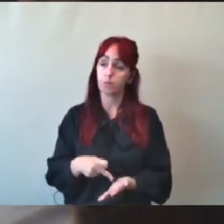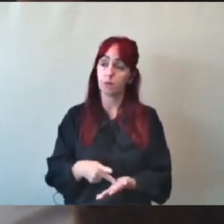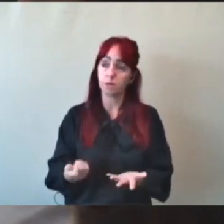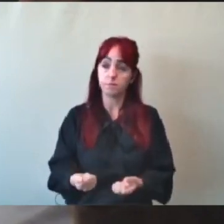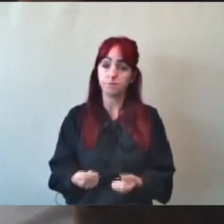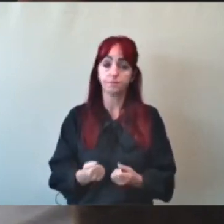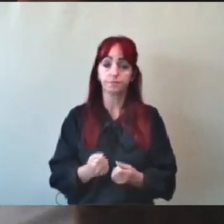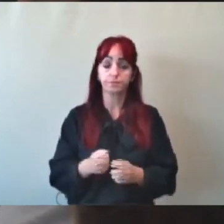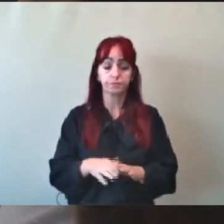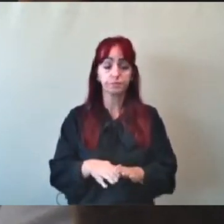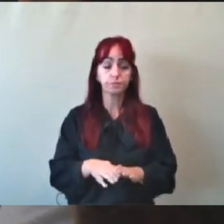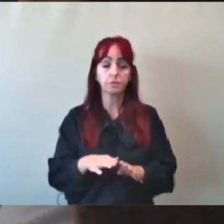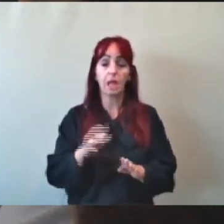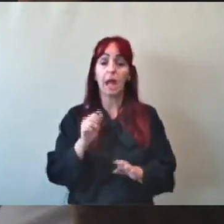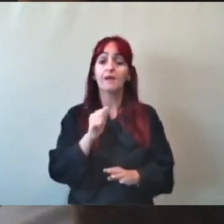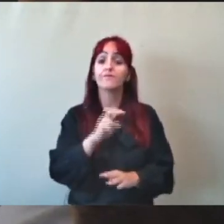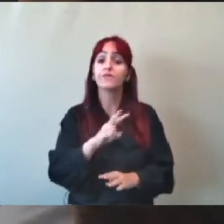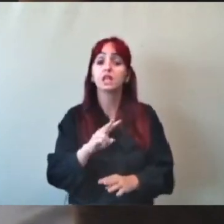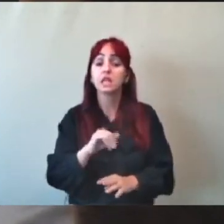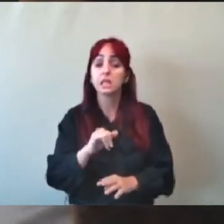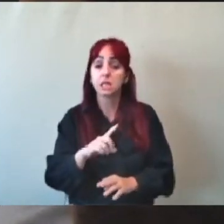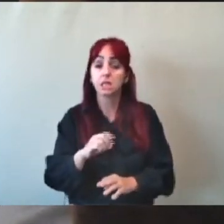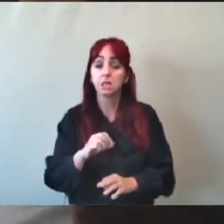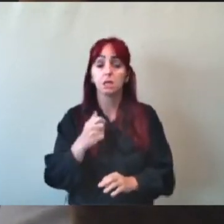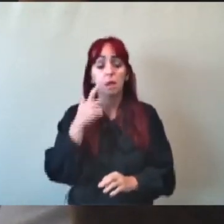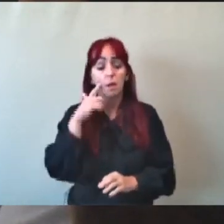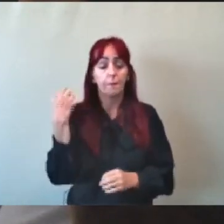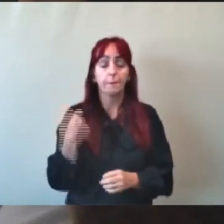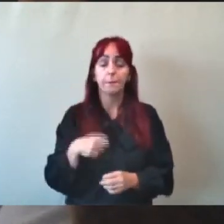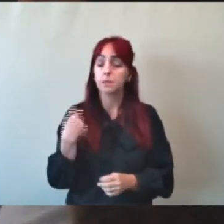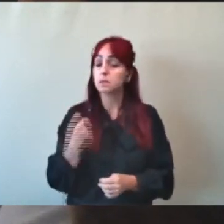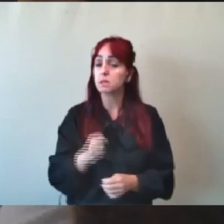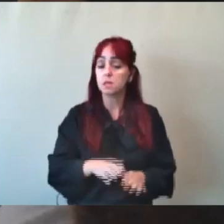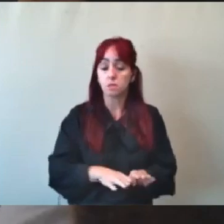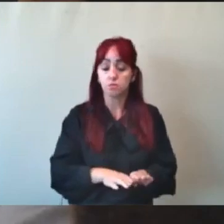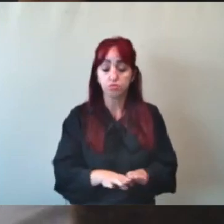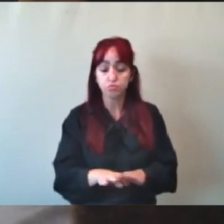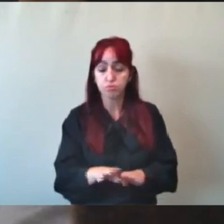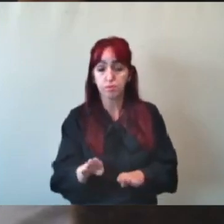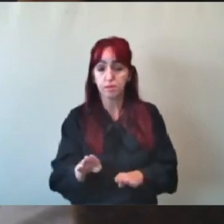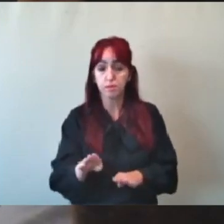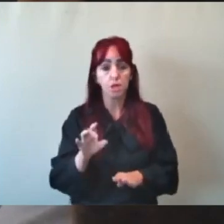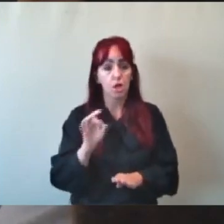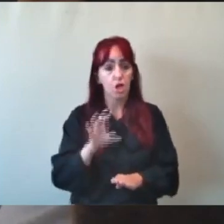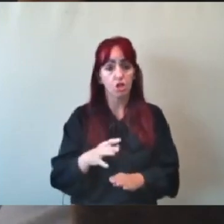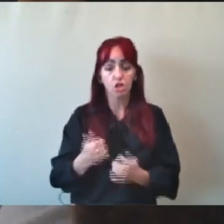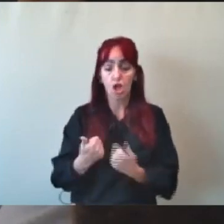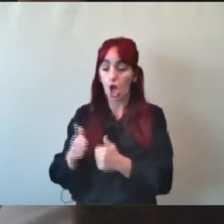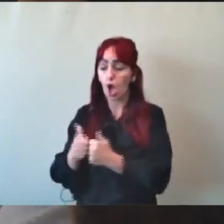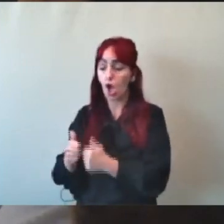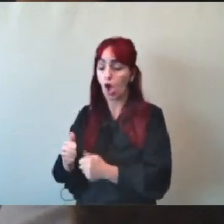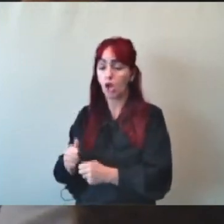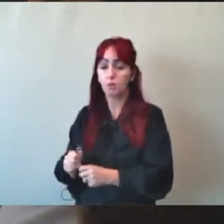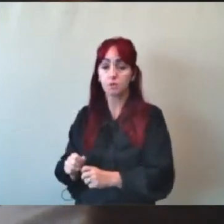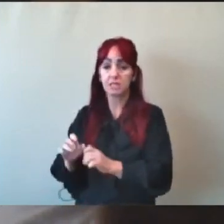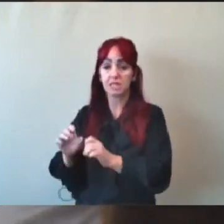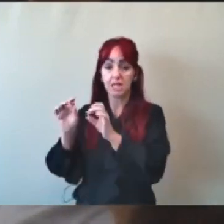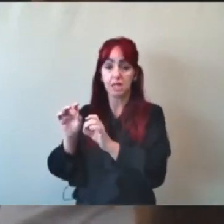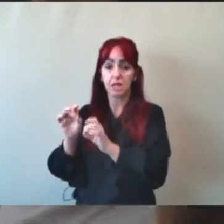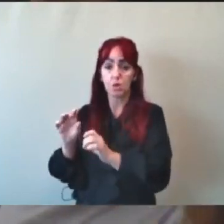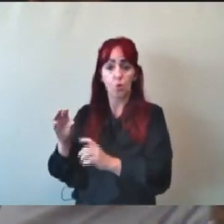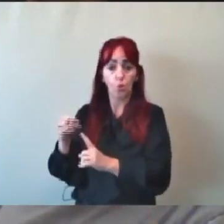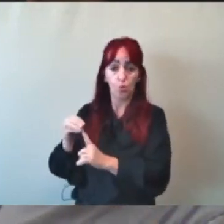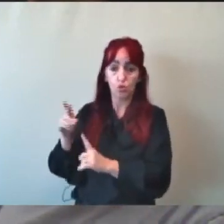precisa, não é, passa, é linha de ônibus exclusiva, ela precisa de quê? Revitalizar a avenida. Nós